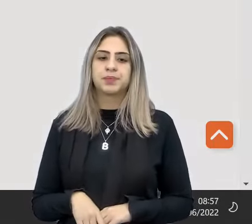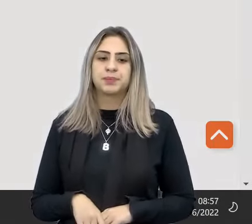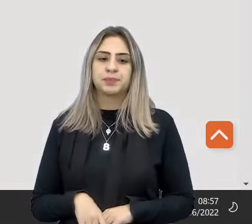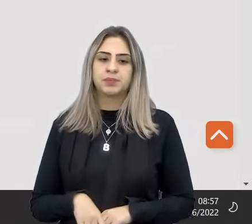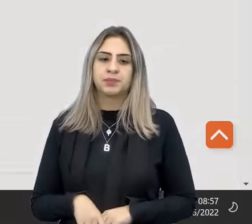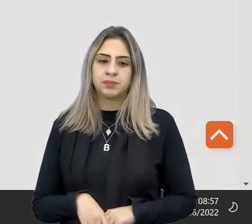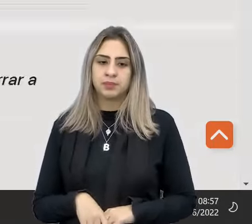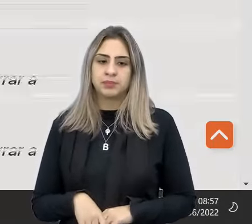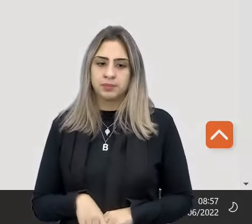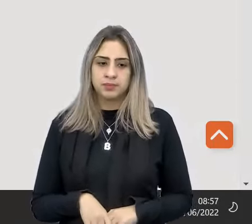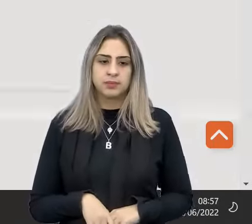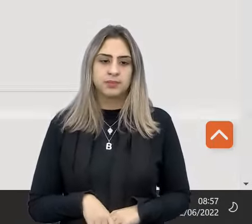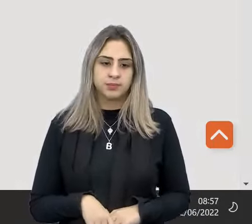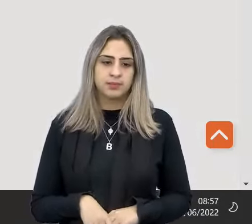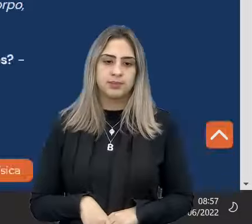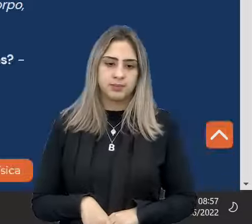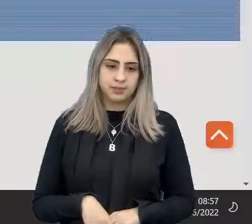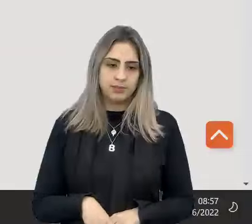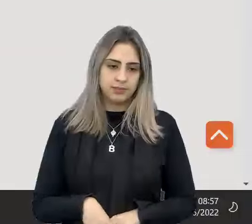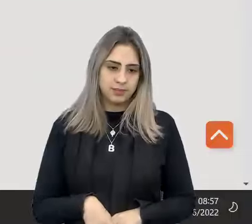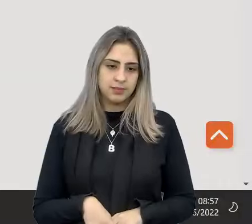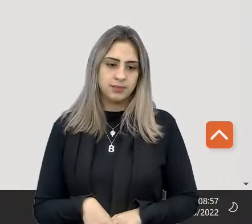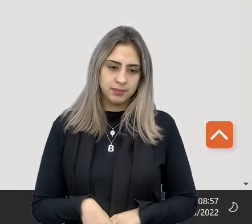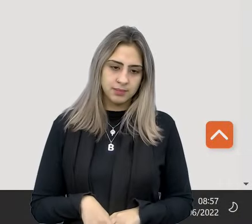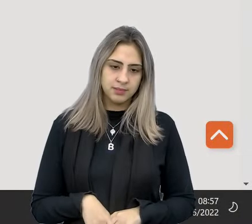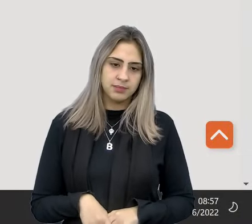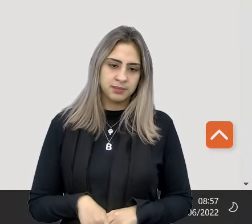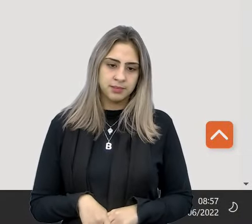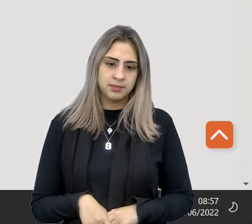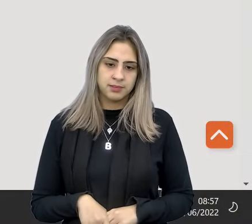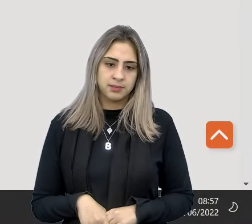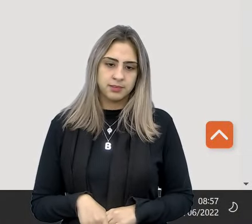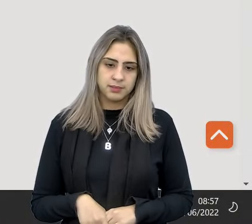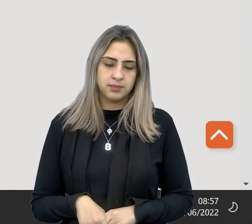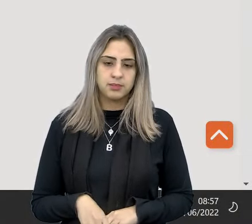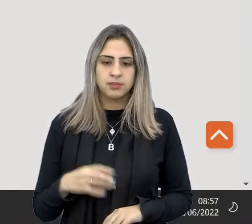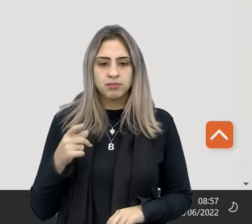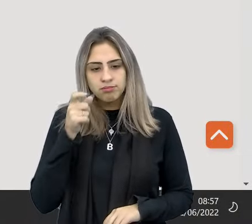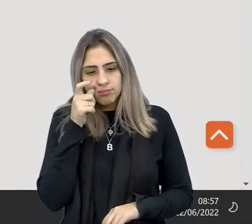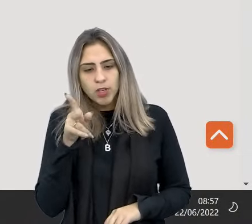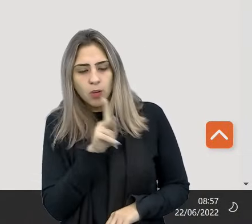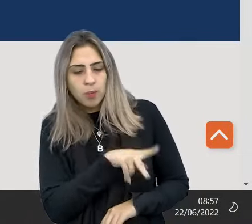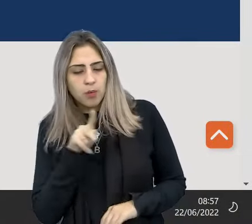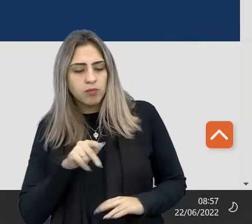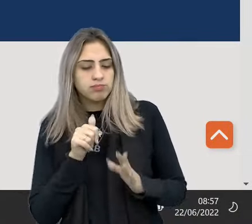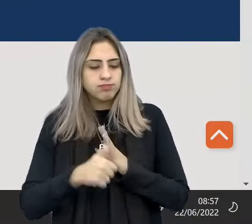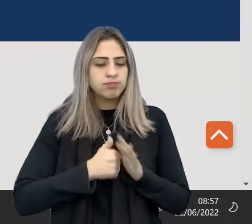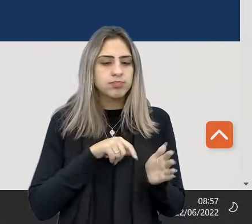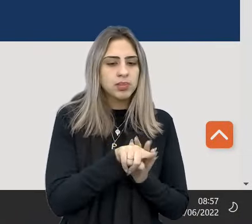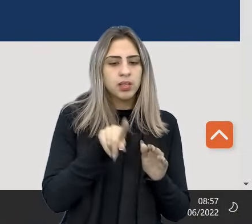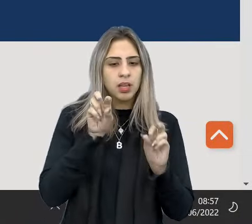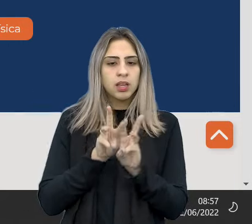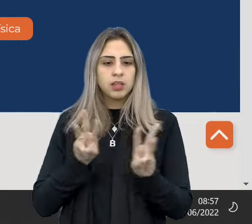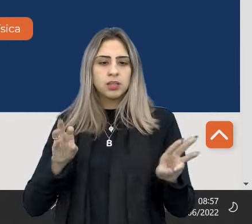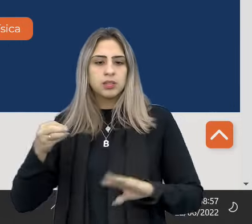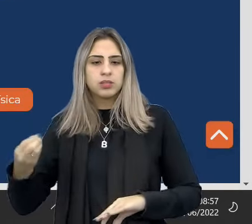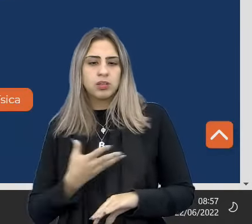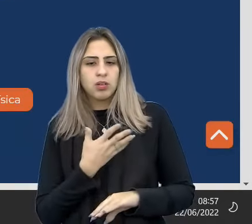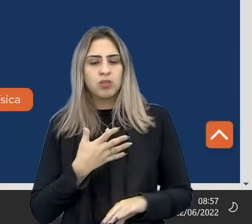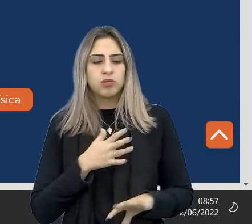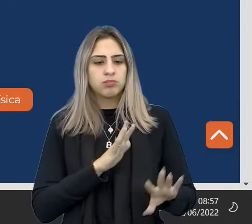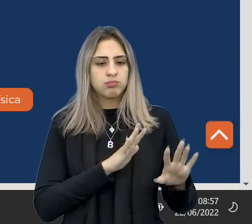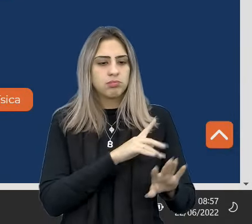Peraí, deixa eu voltar lá. Acho que eu cliquei também. Muito interessante o professor se apropriar aí também. desse site do Novo Ensino